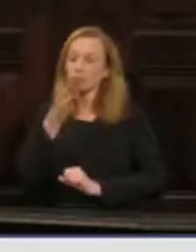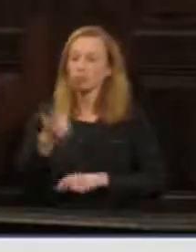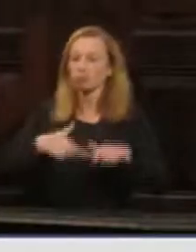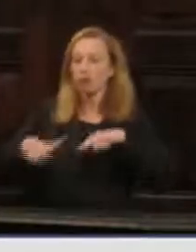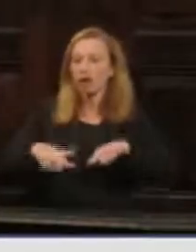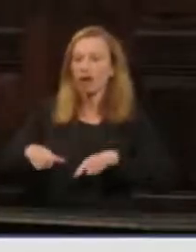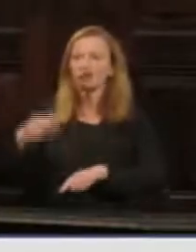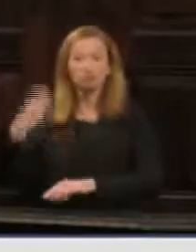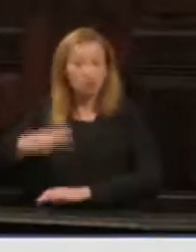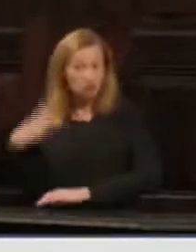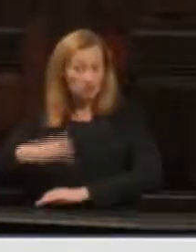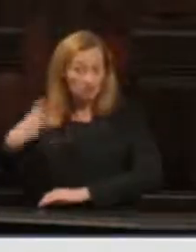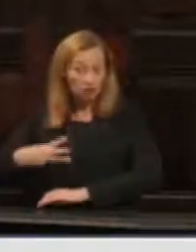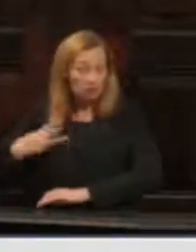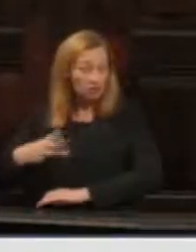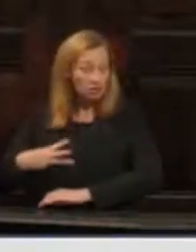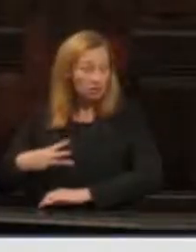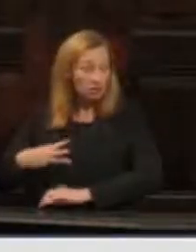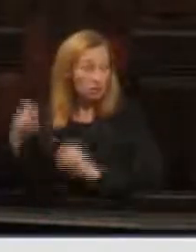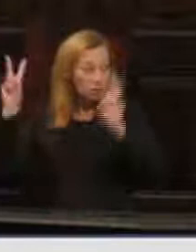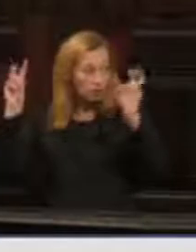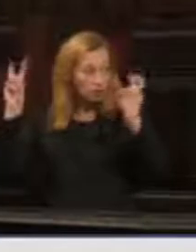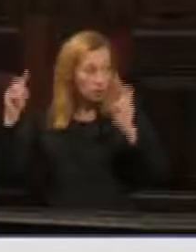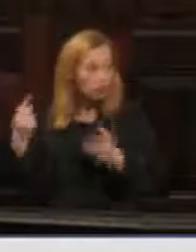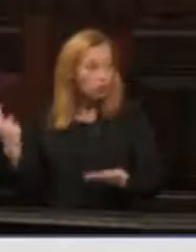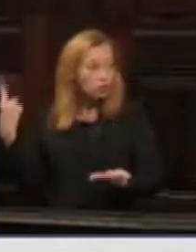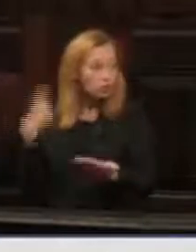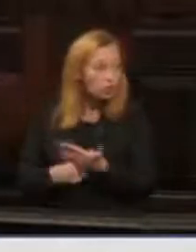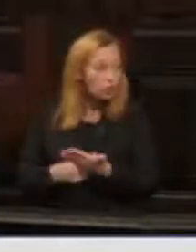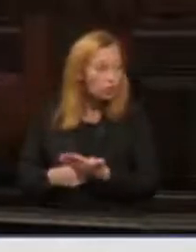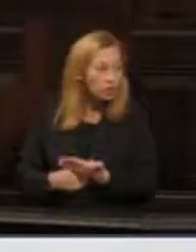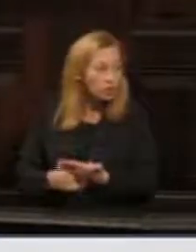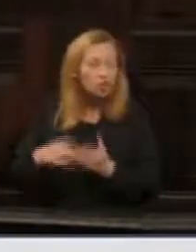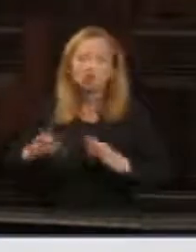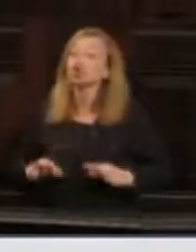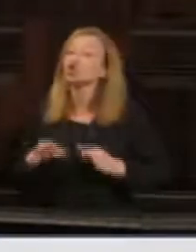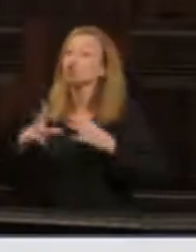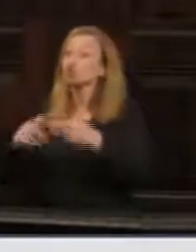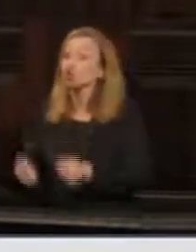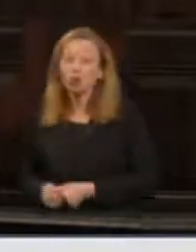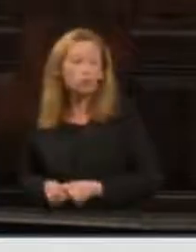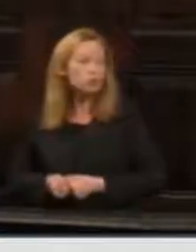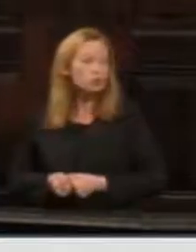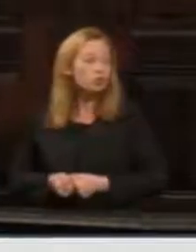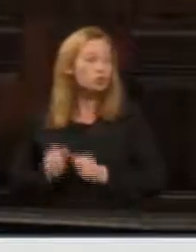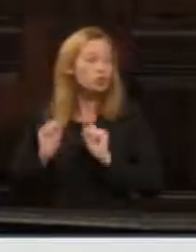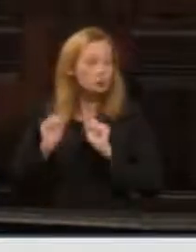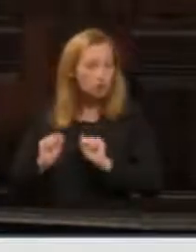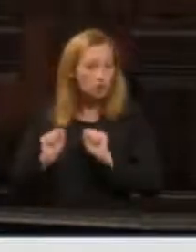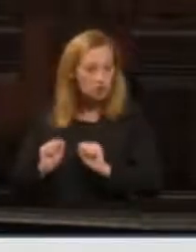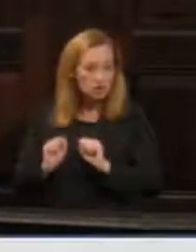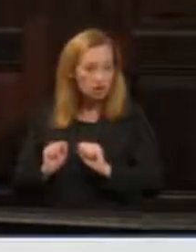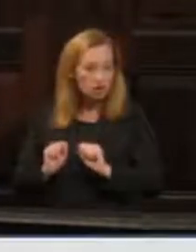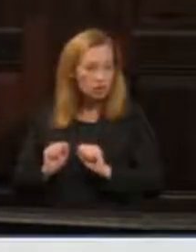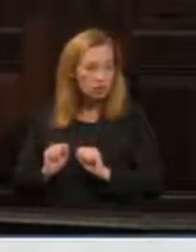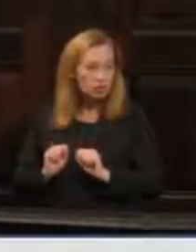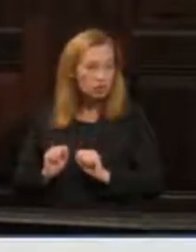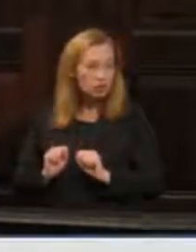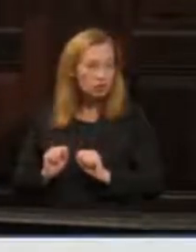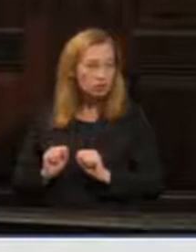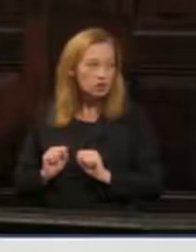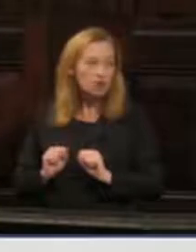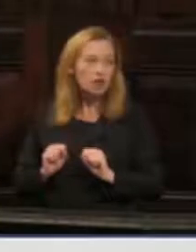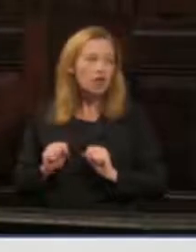terceiro, a questão da diversidade. Então fica o nosso compromisso de ter um gabinete que seja diverso, que seja realmente representativo com o povo